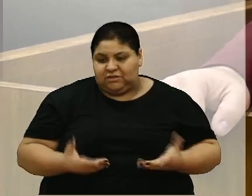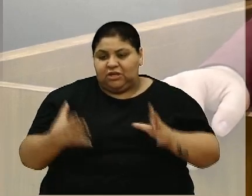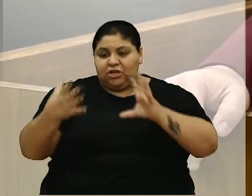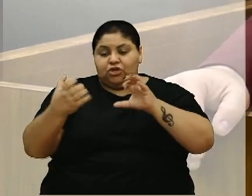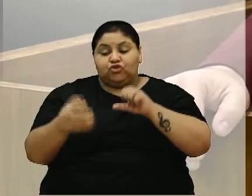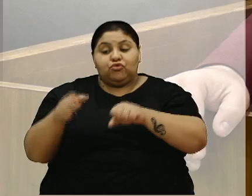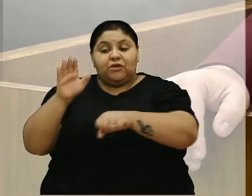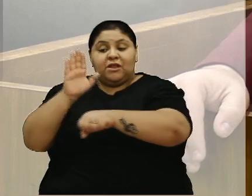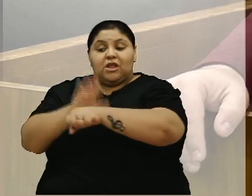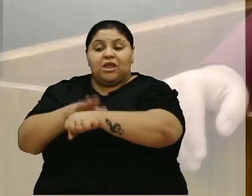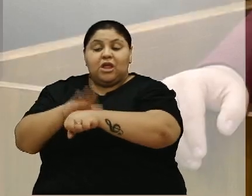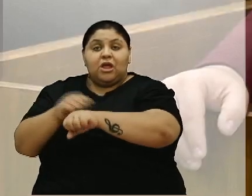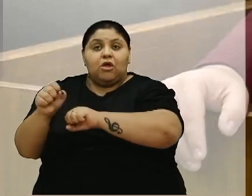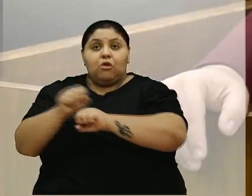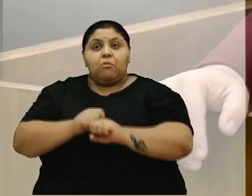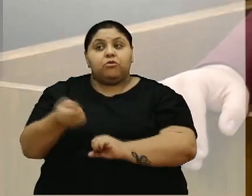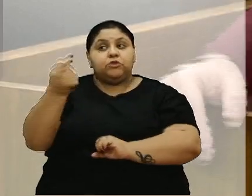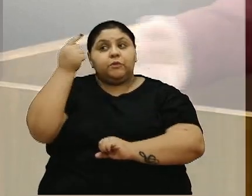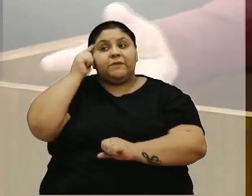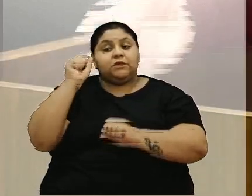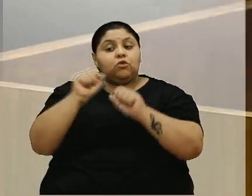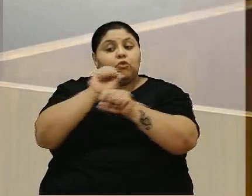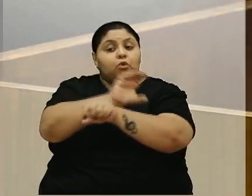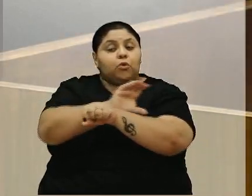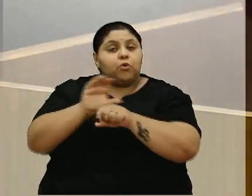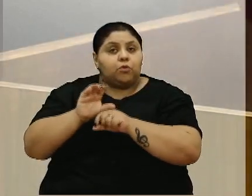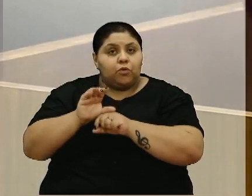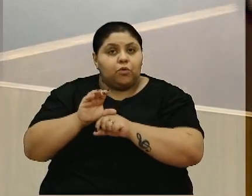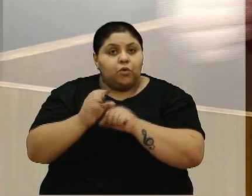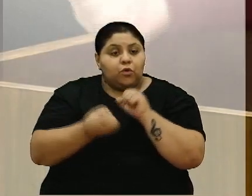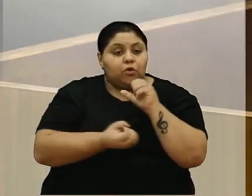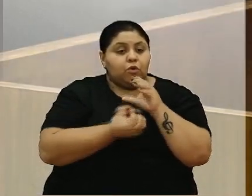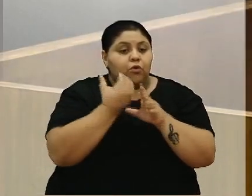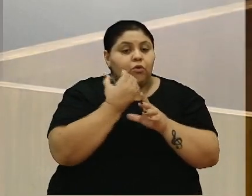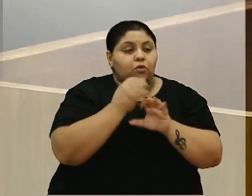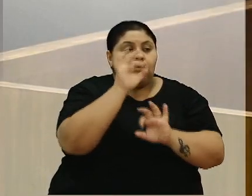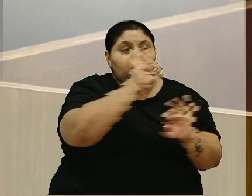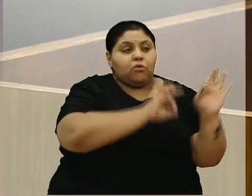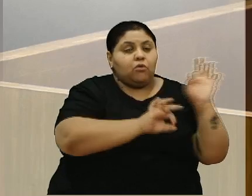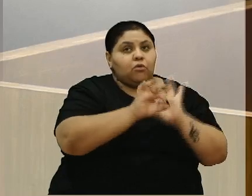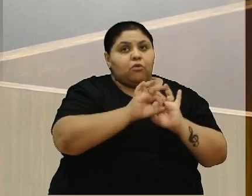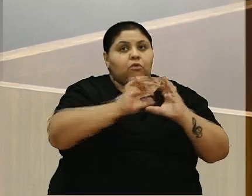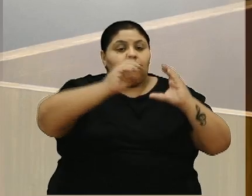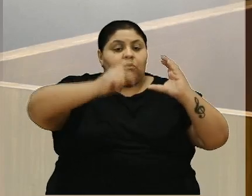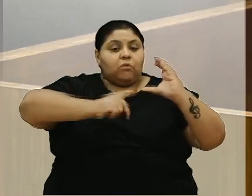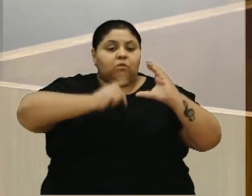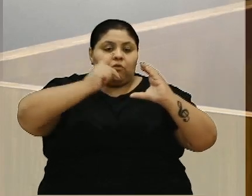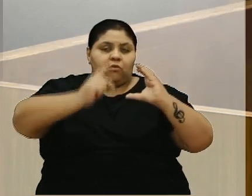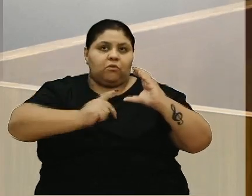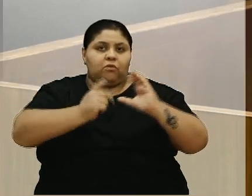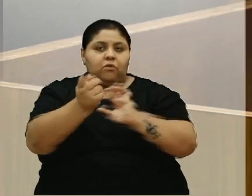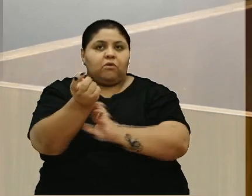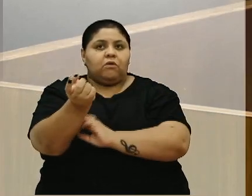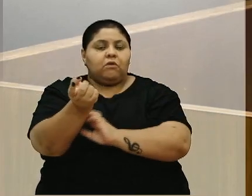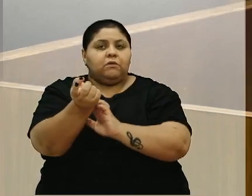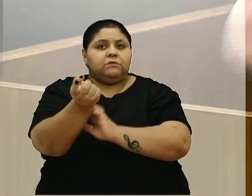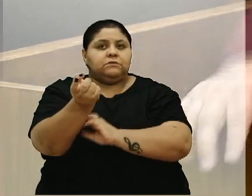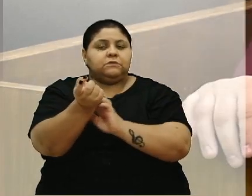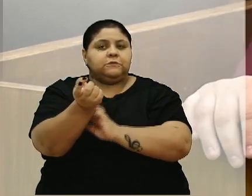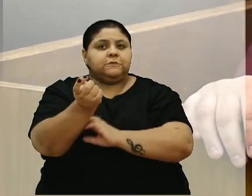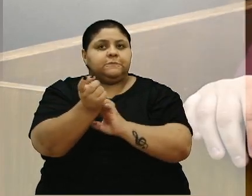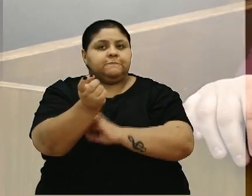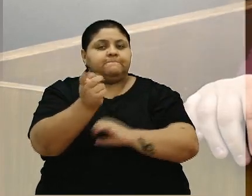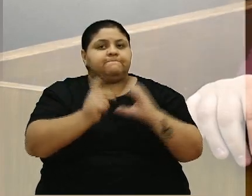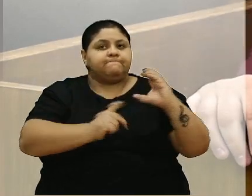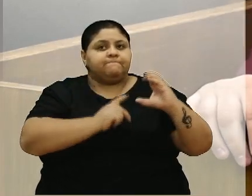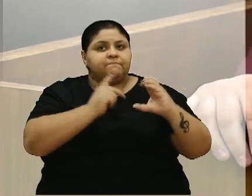vai ser um momento de que a gente possa refletir quais os cursos e criar um mecanismo que a Câmara de Vereadores seja